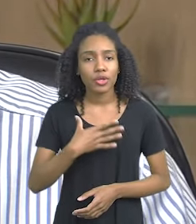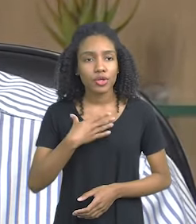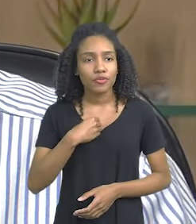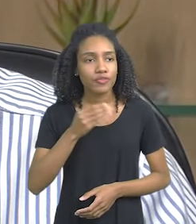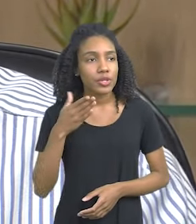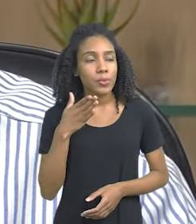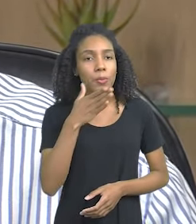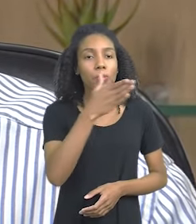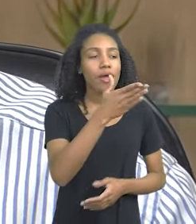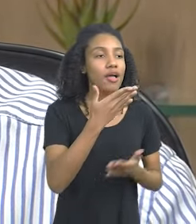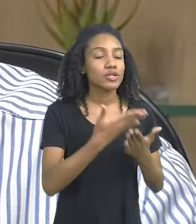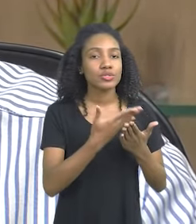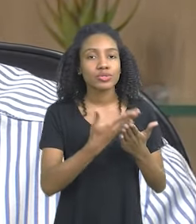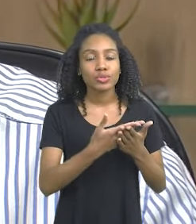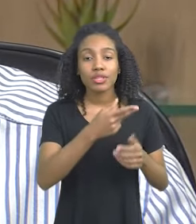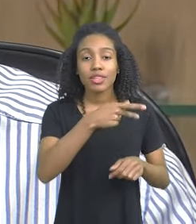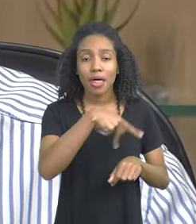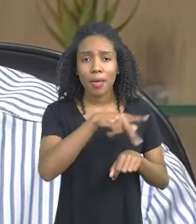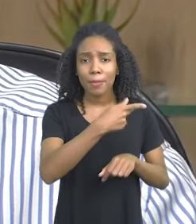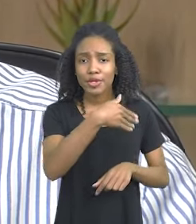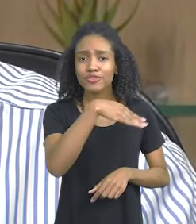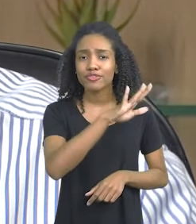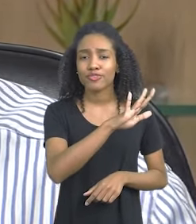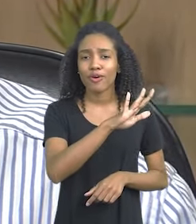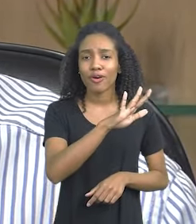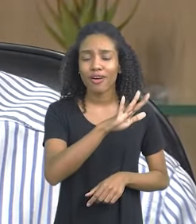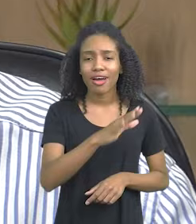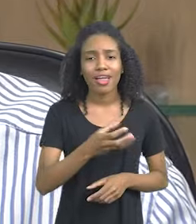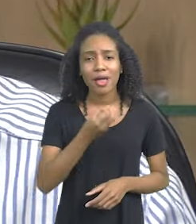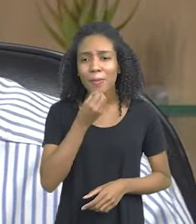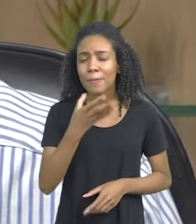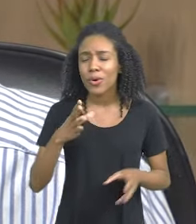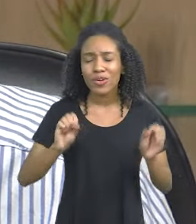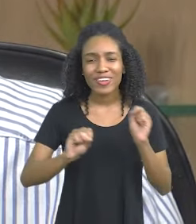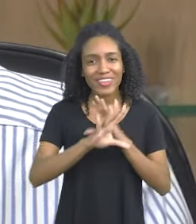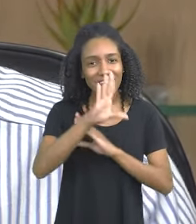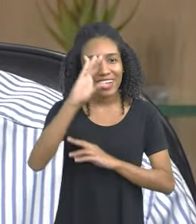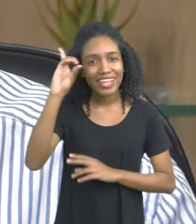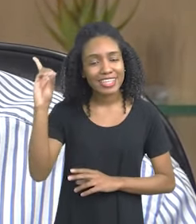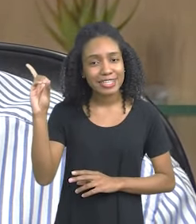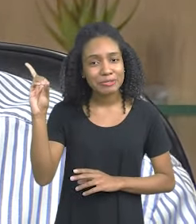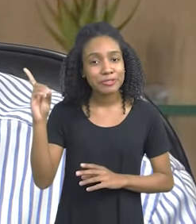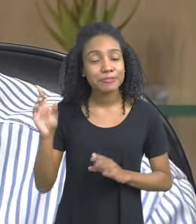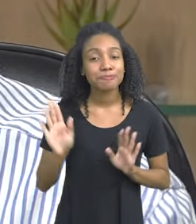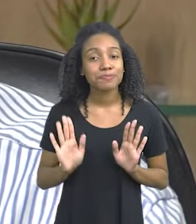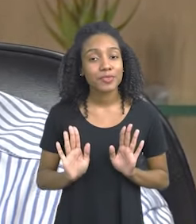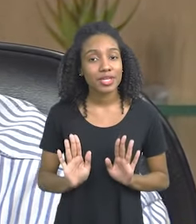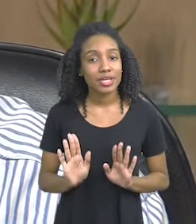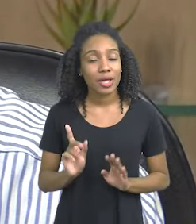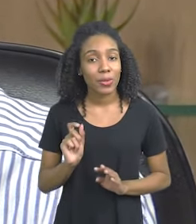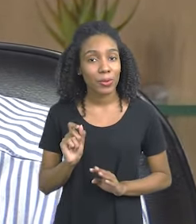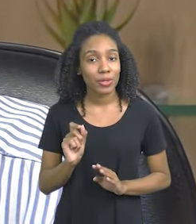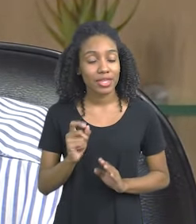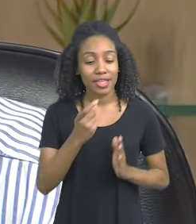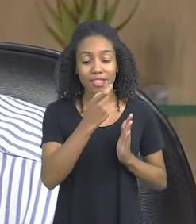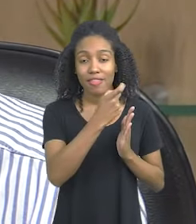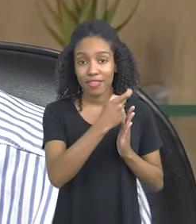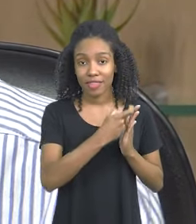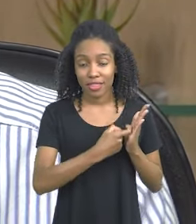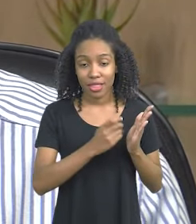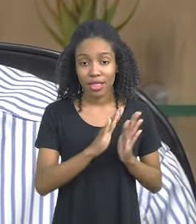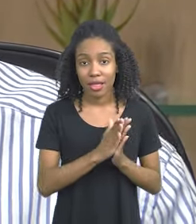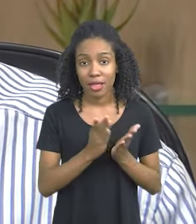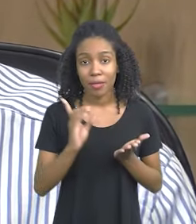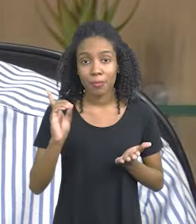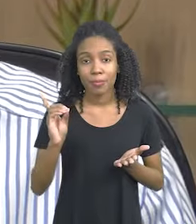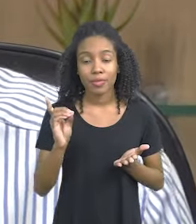poder investir na sua vida, em lazer. Glória a Deus por isso. Agora, o que esse texto está dizendo